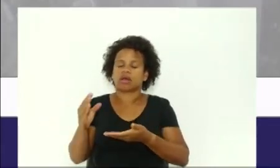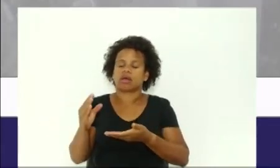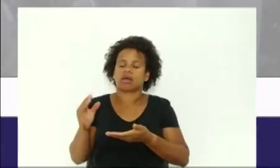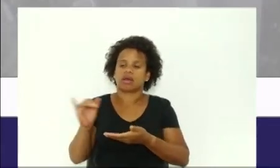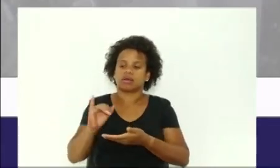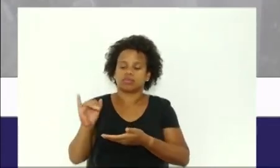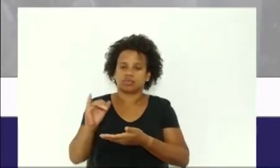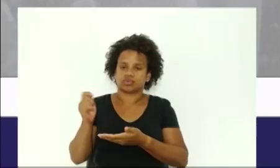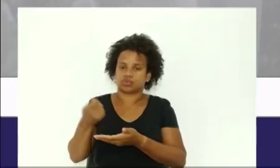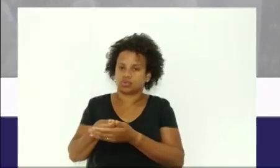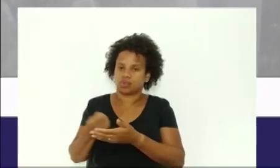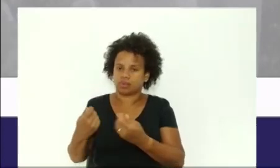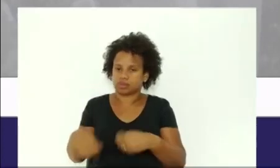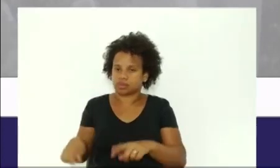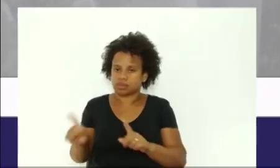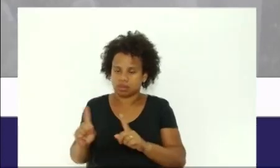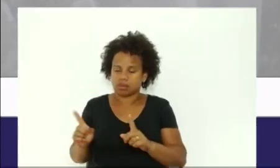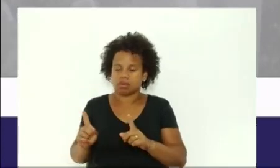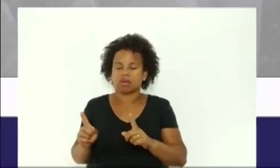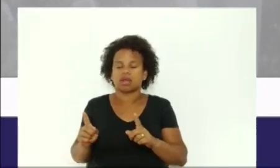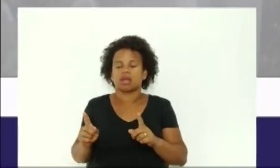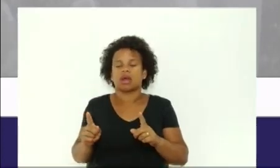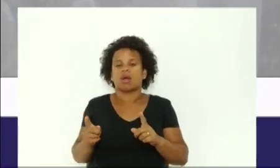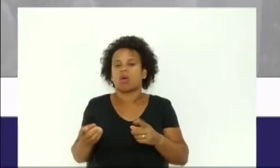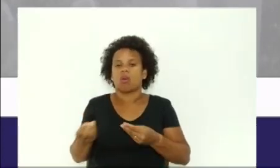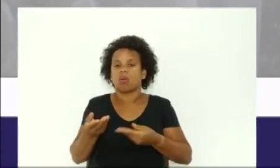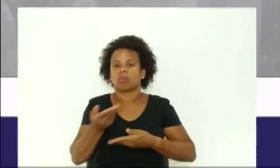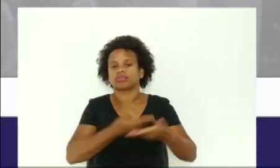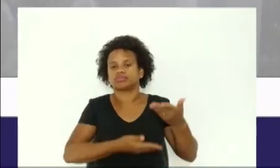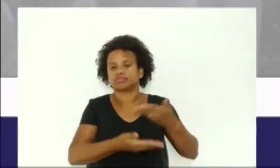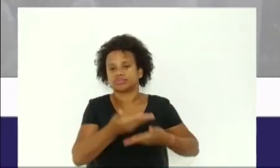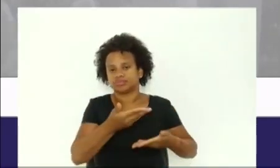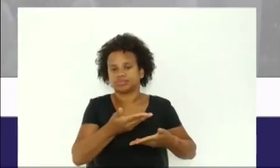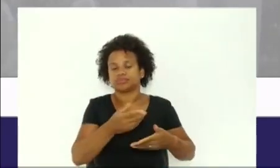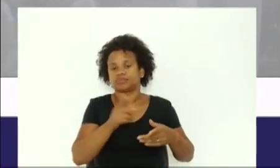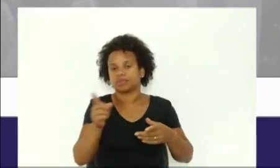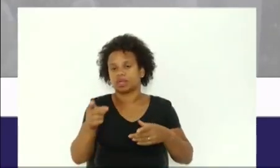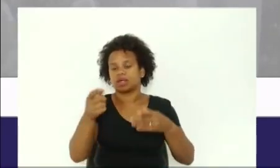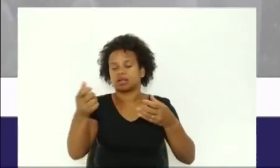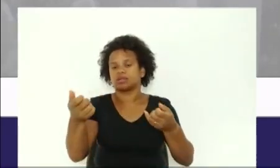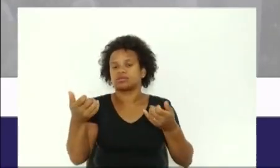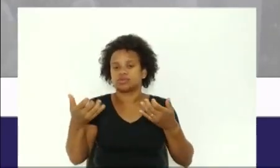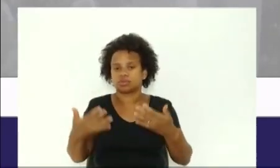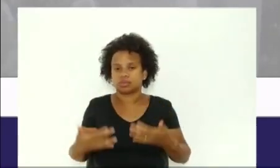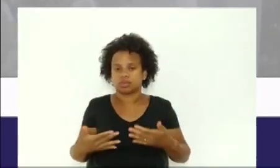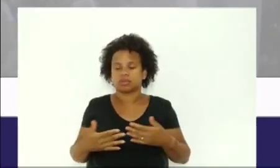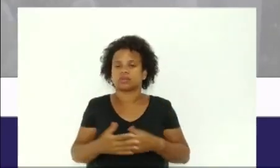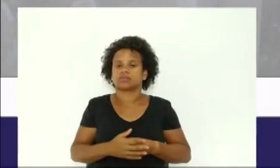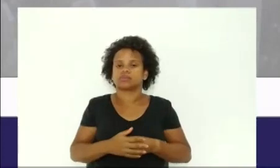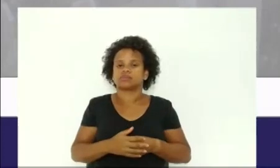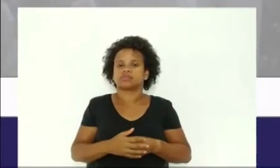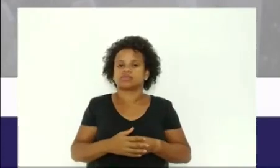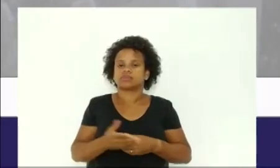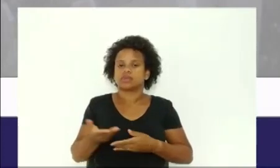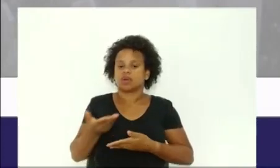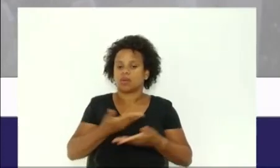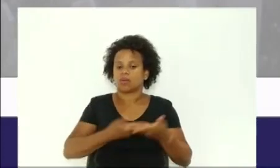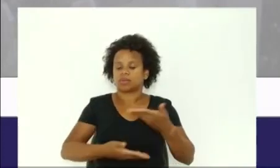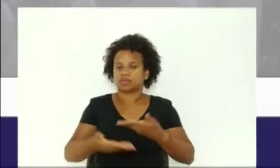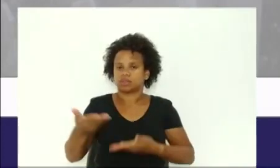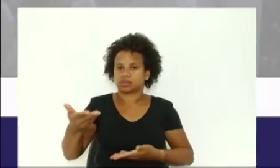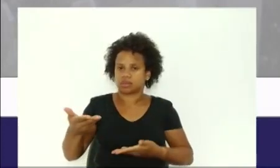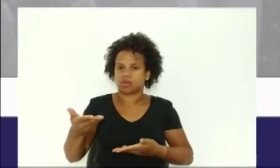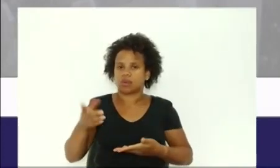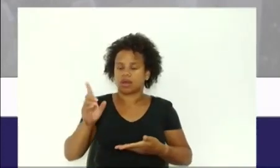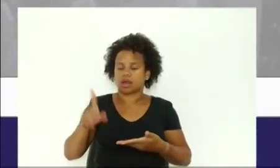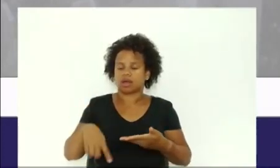essa diferença? E aí ele explica que essa compensação é de que o